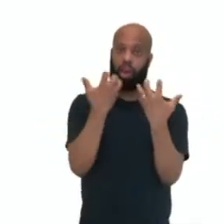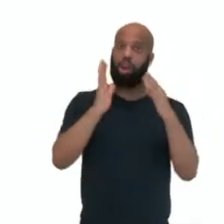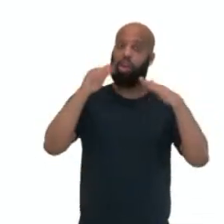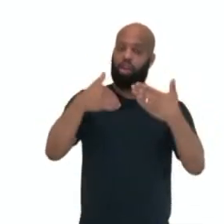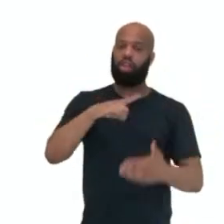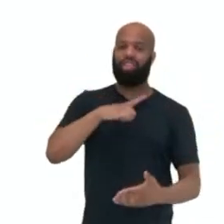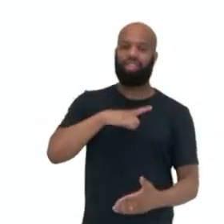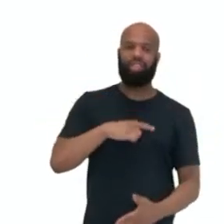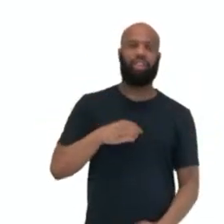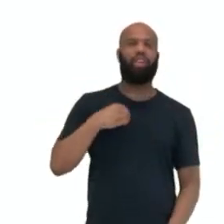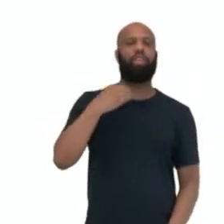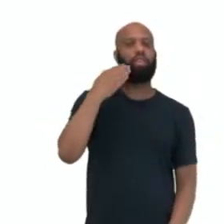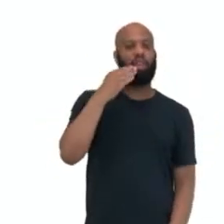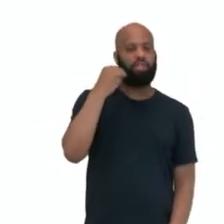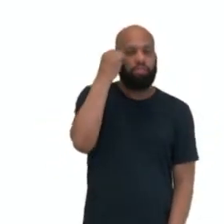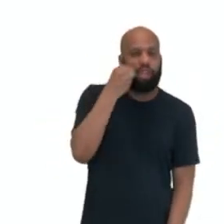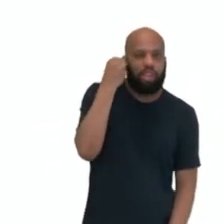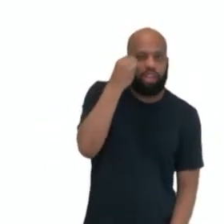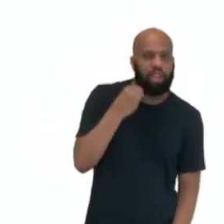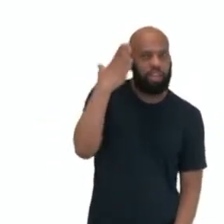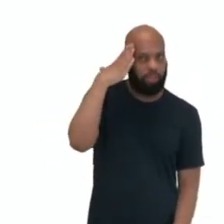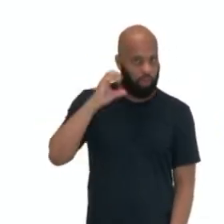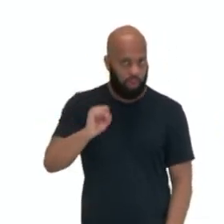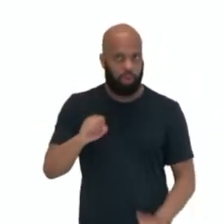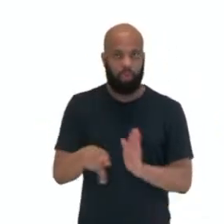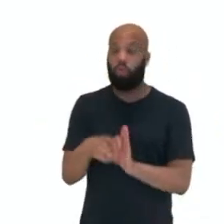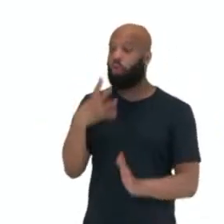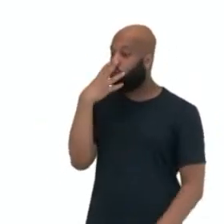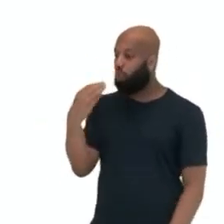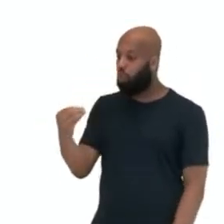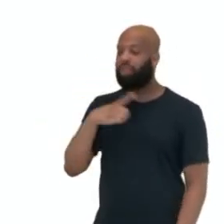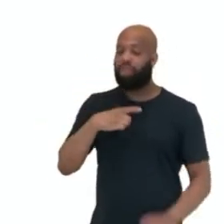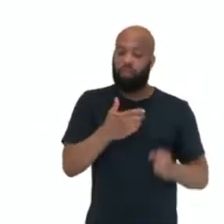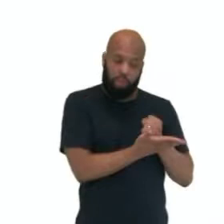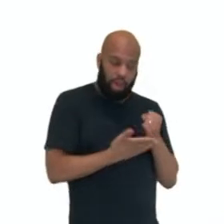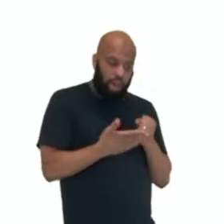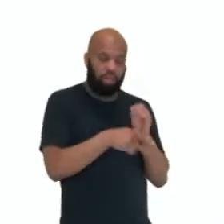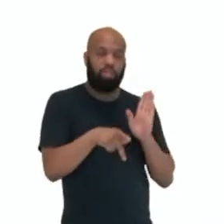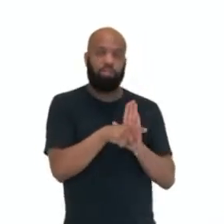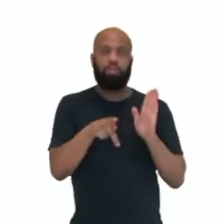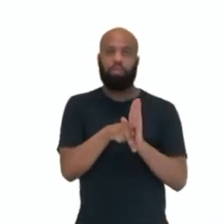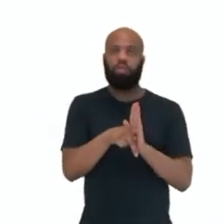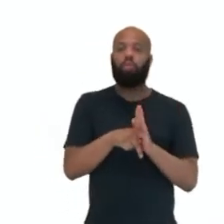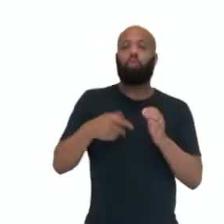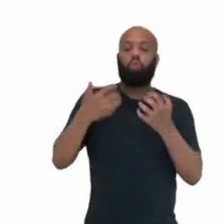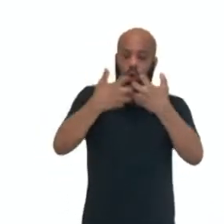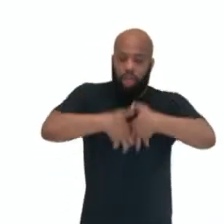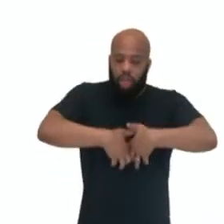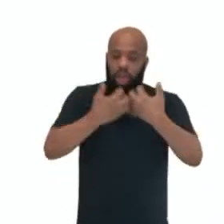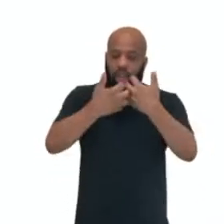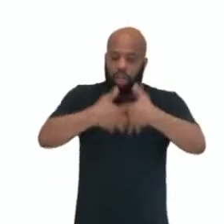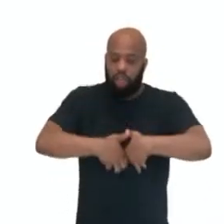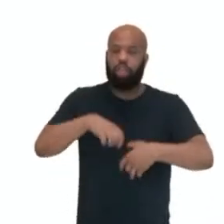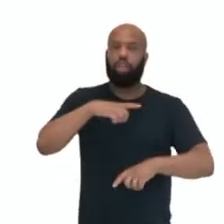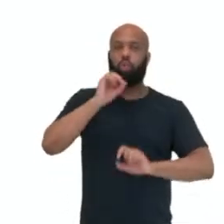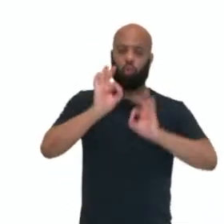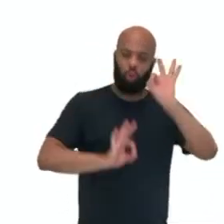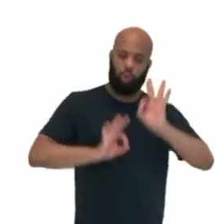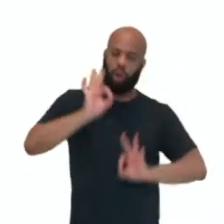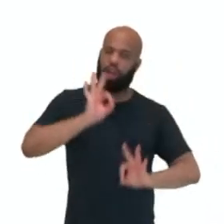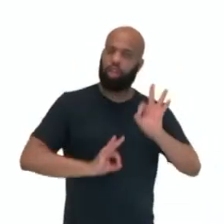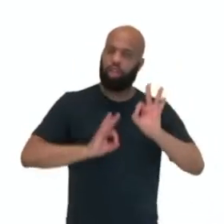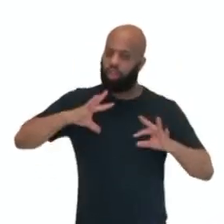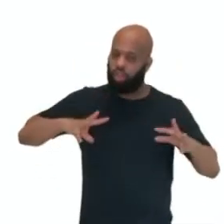empirismo de Thomas Hobbes tem sua premissa em um determinismo mecanicista que rege a